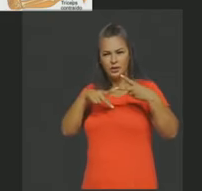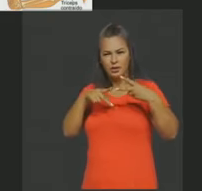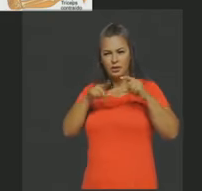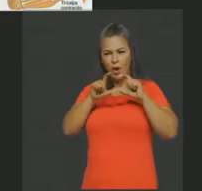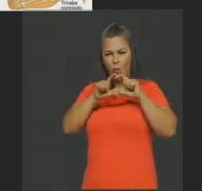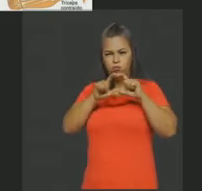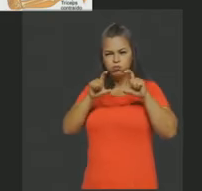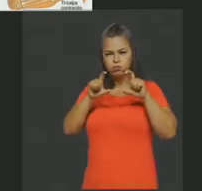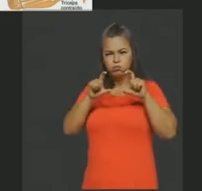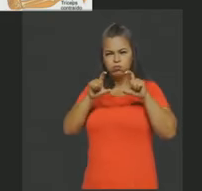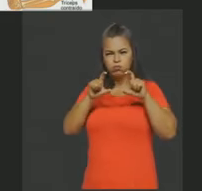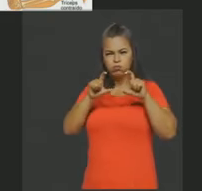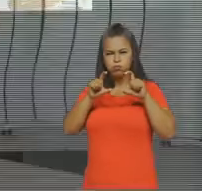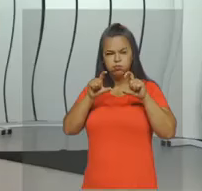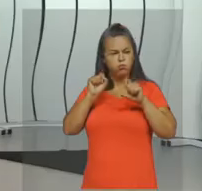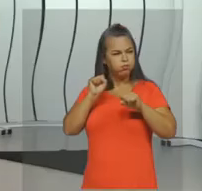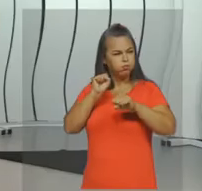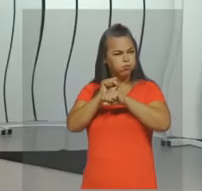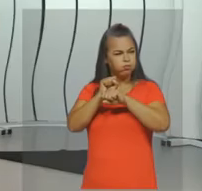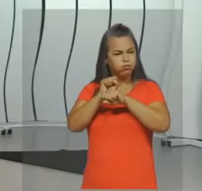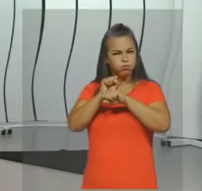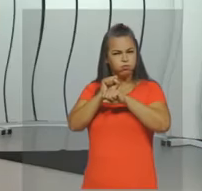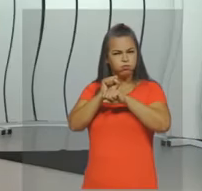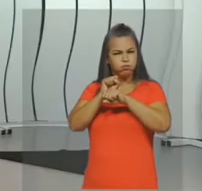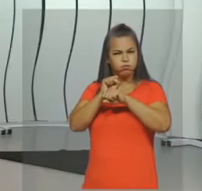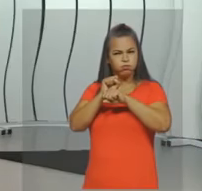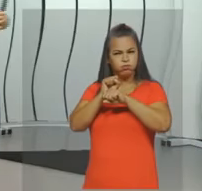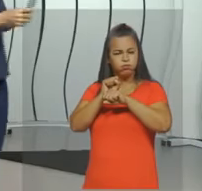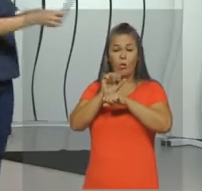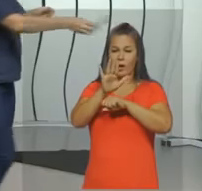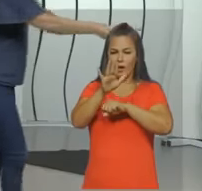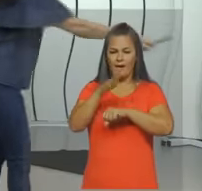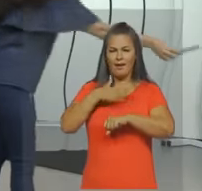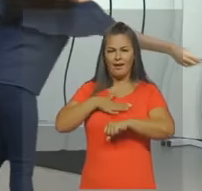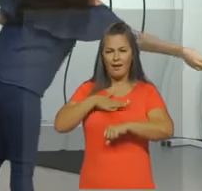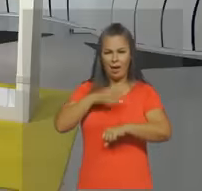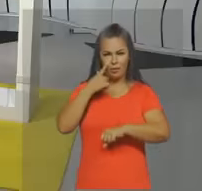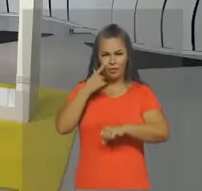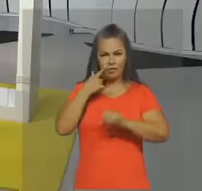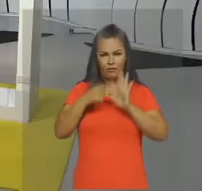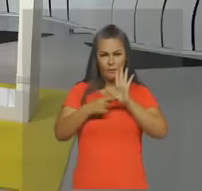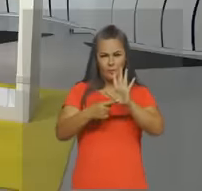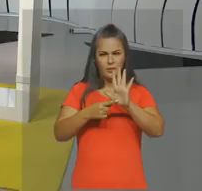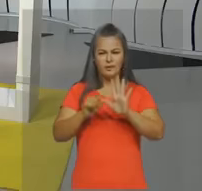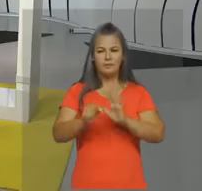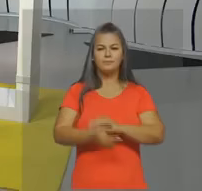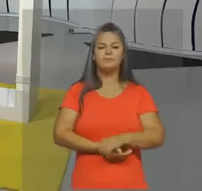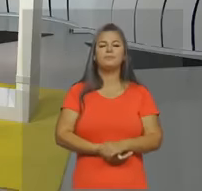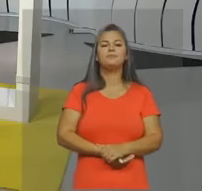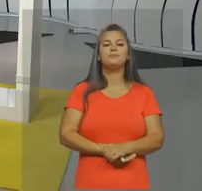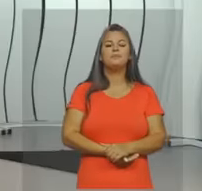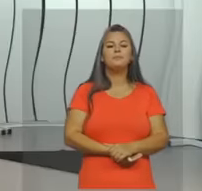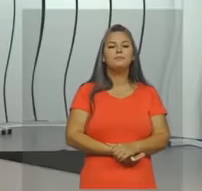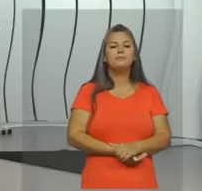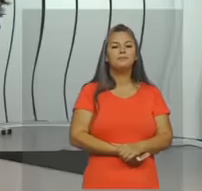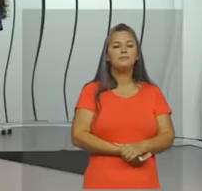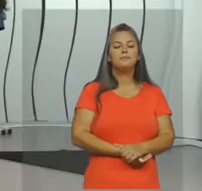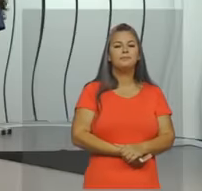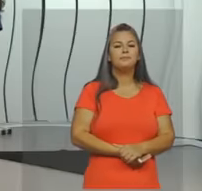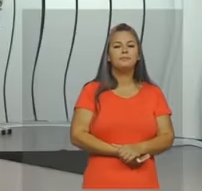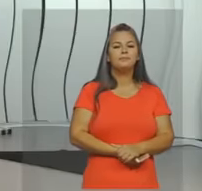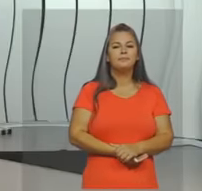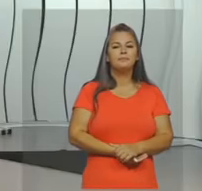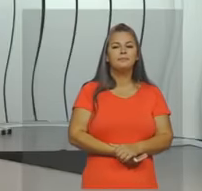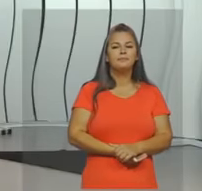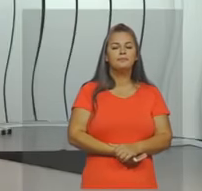no meio, paradinha, tá? Vou tentar mostrar para vocês aqui. Eu tenho, então,